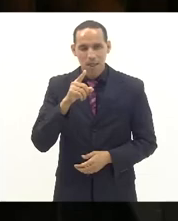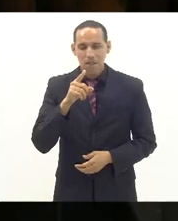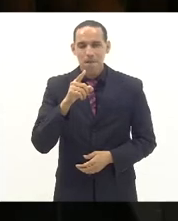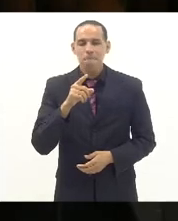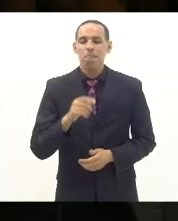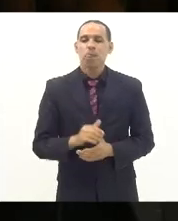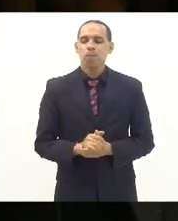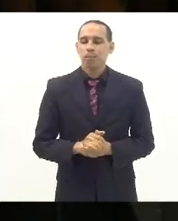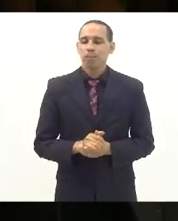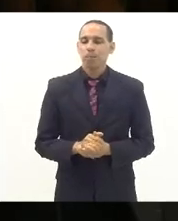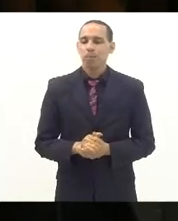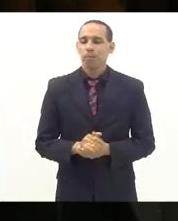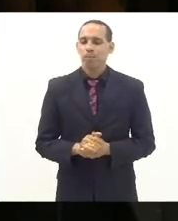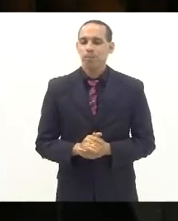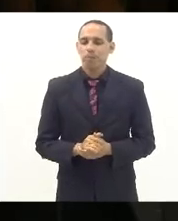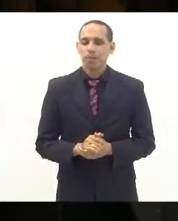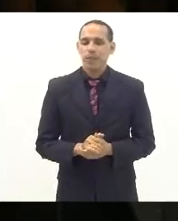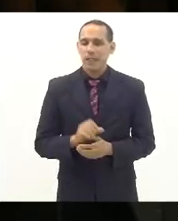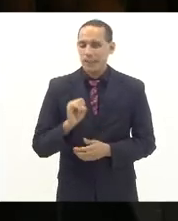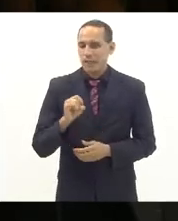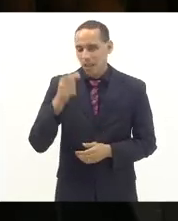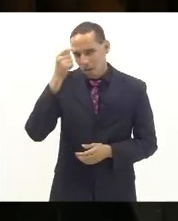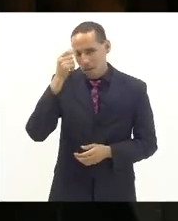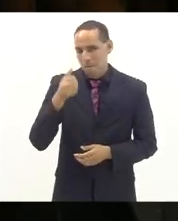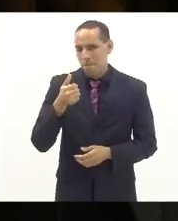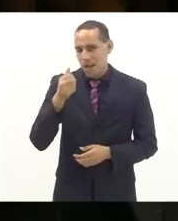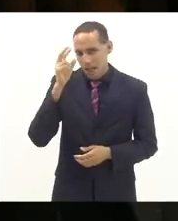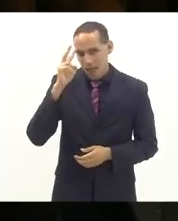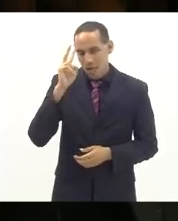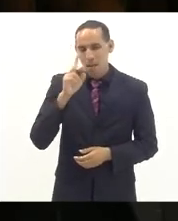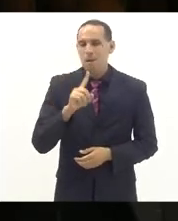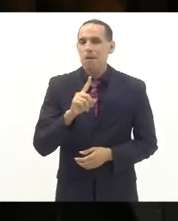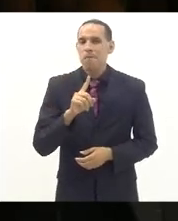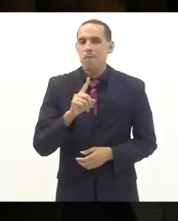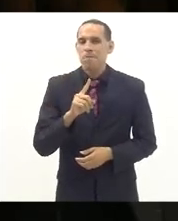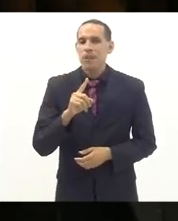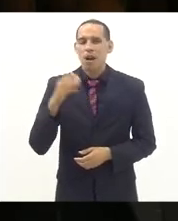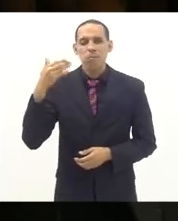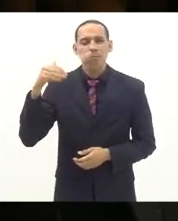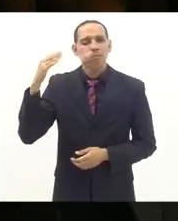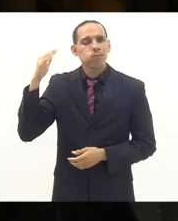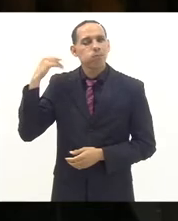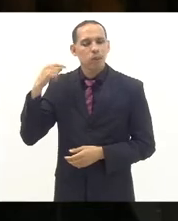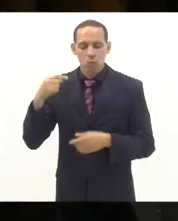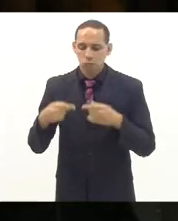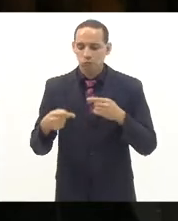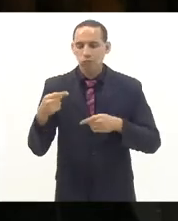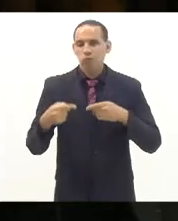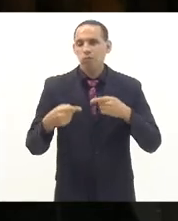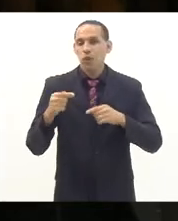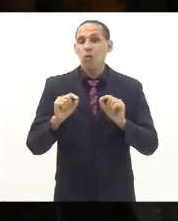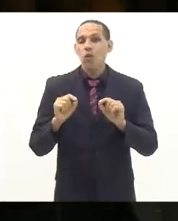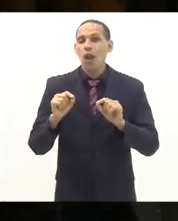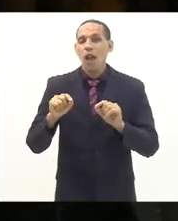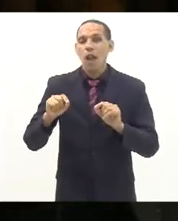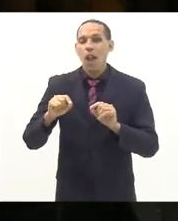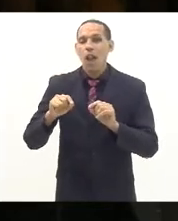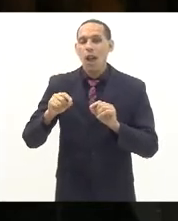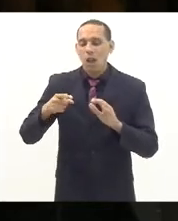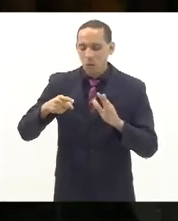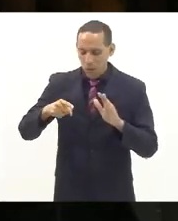de se lembrar é que quando se começou a discutir em profundidade